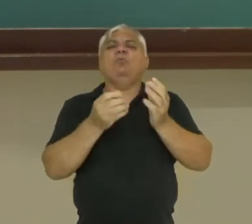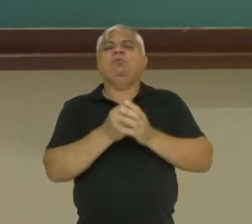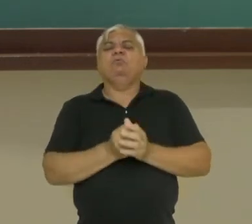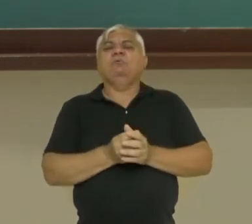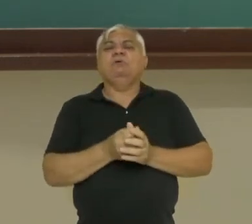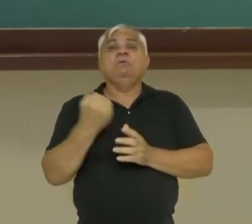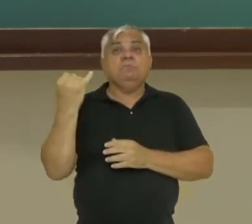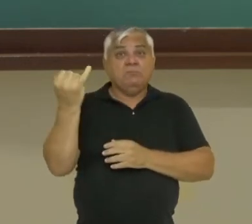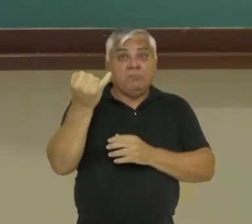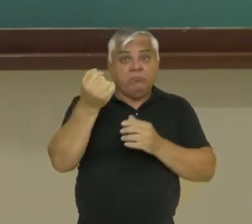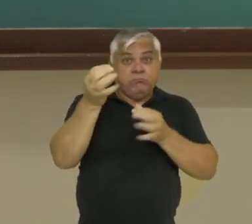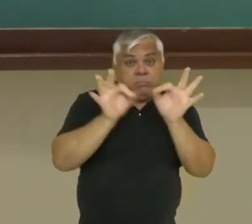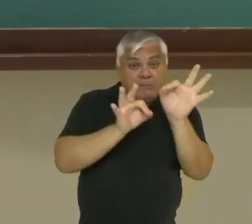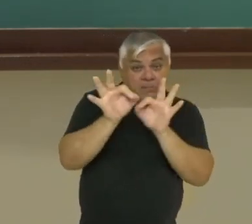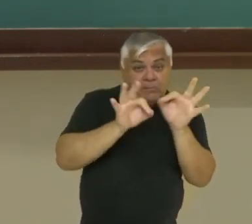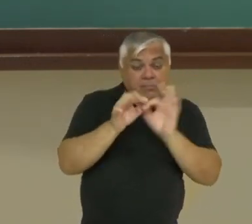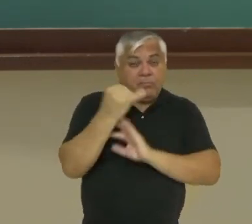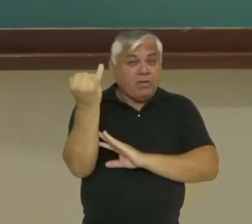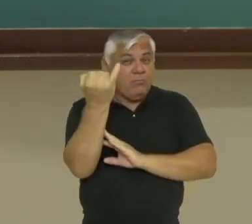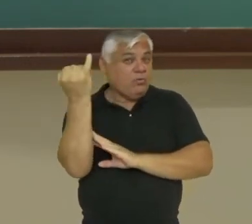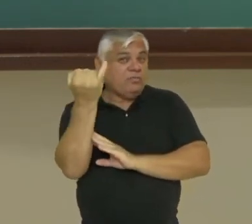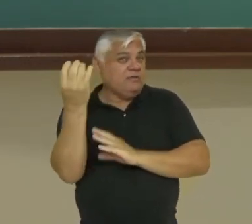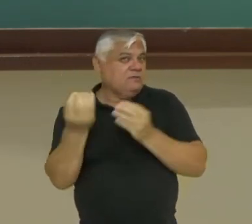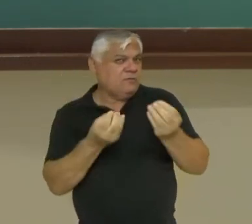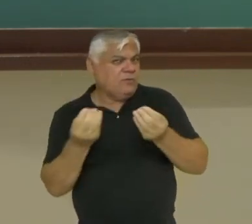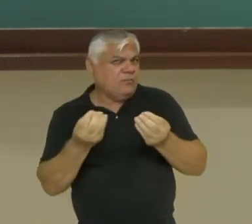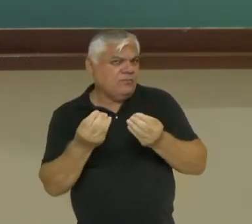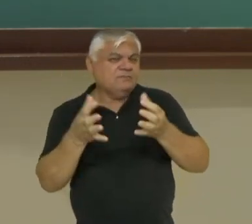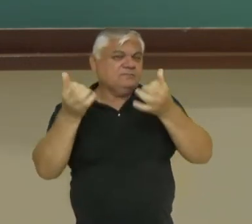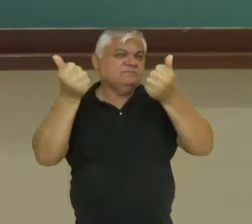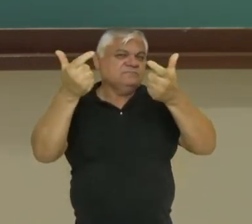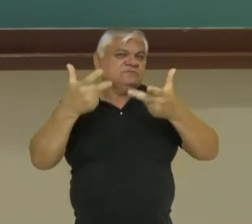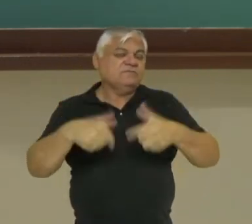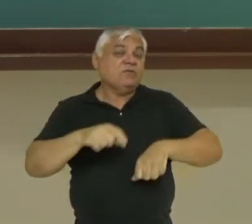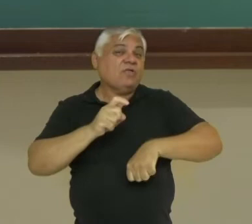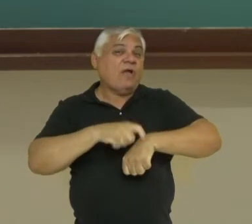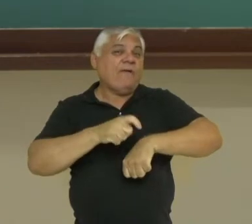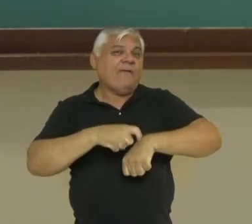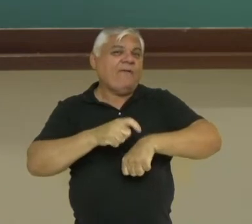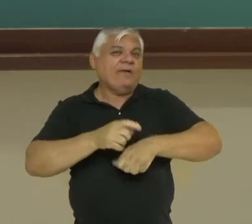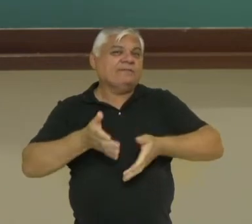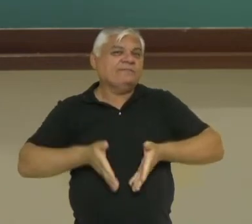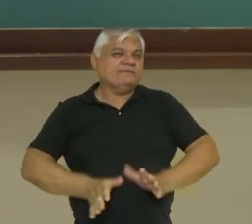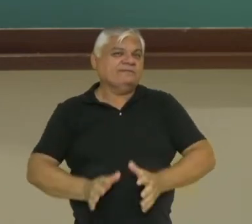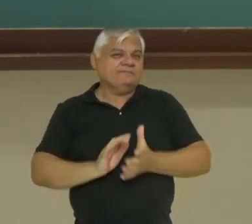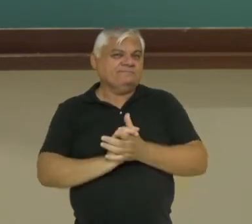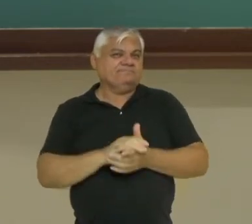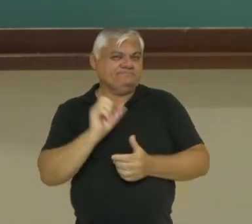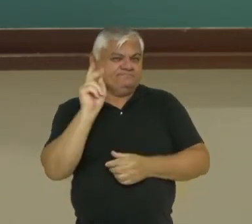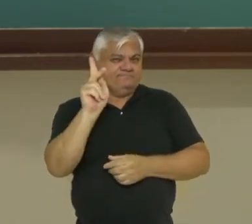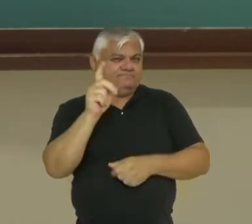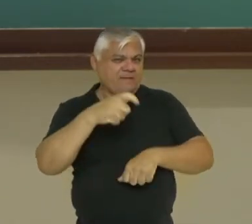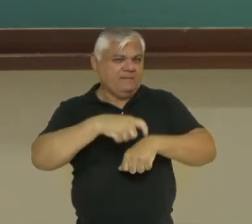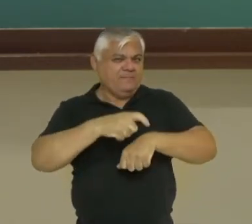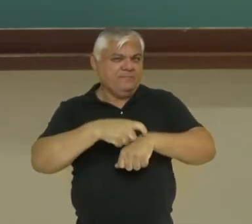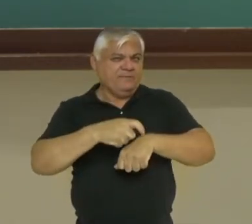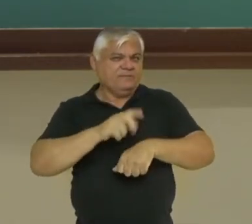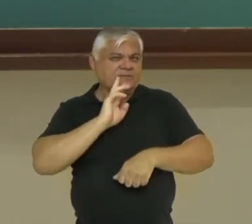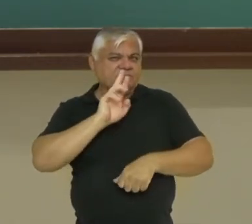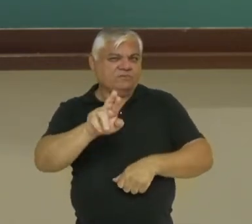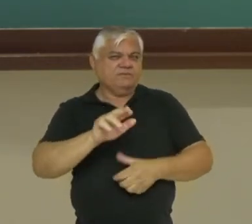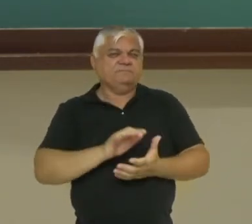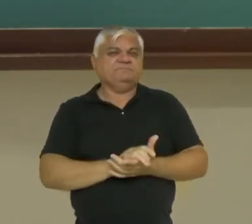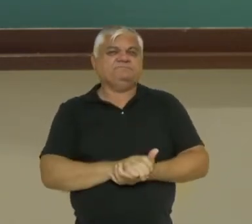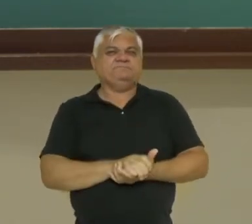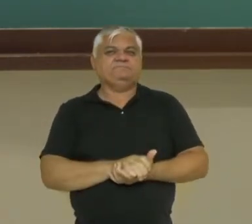é a importância de se planejar essa vinda, né? Esse momento aí da mãe, ok? Um momento para vocês responderem. Vamos